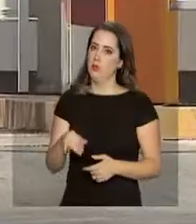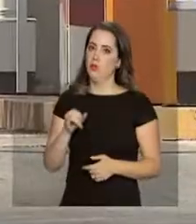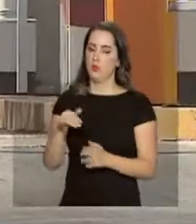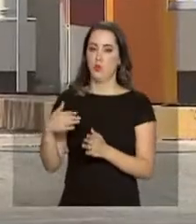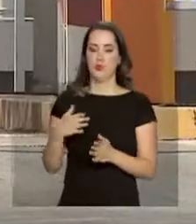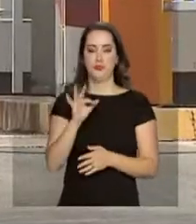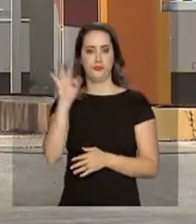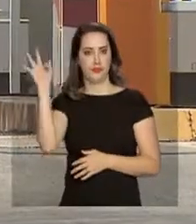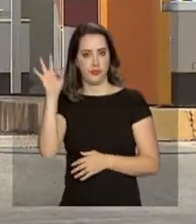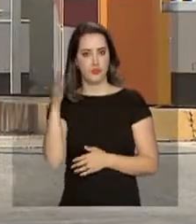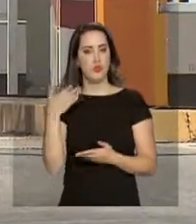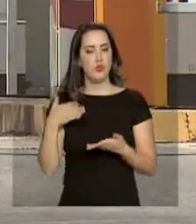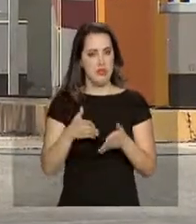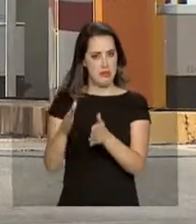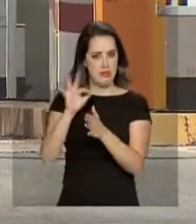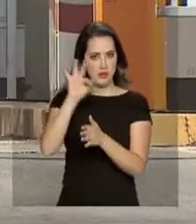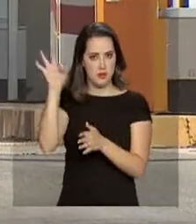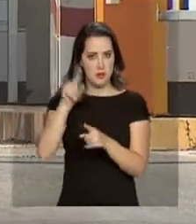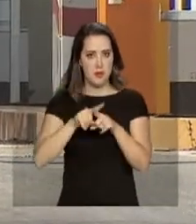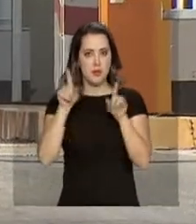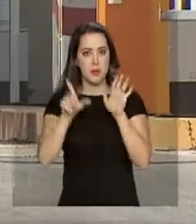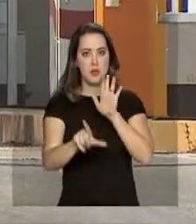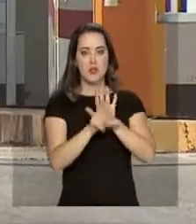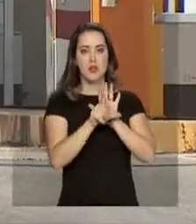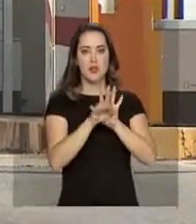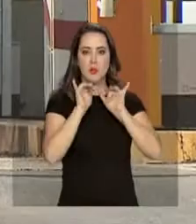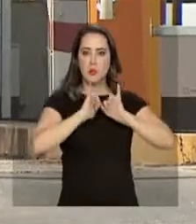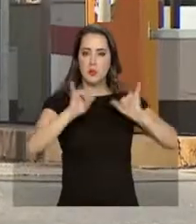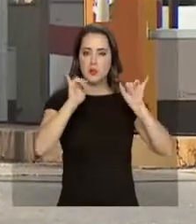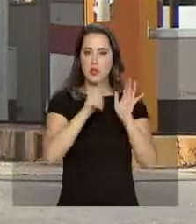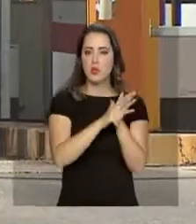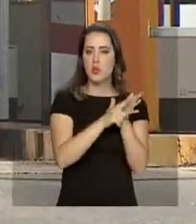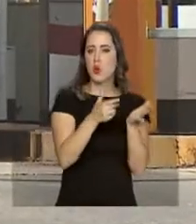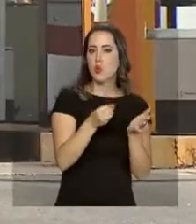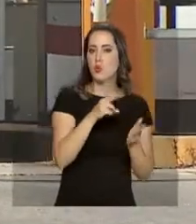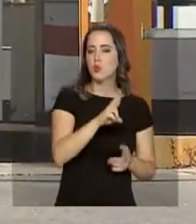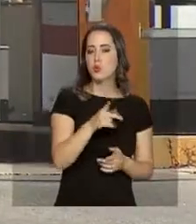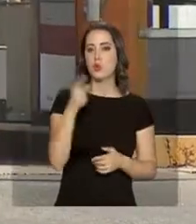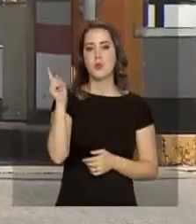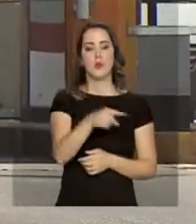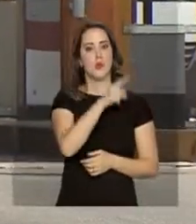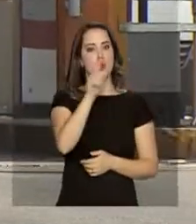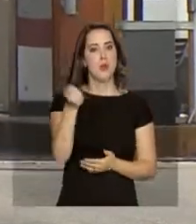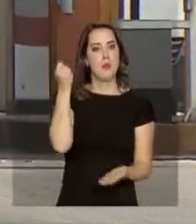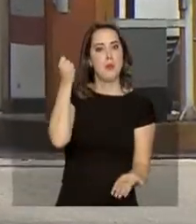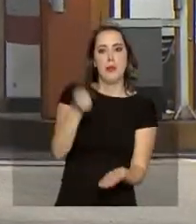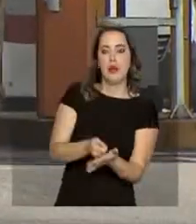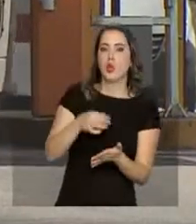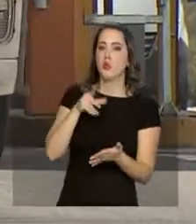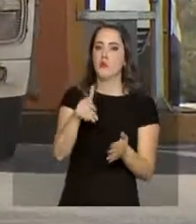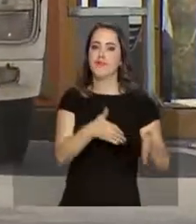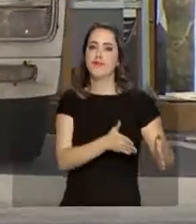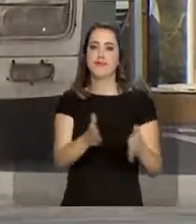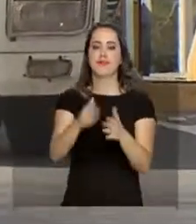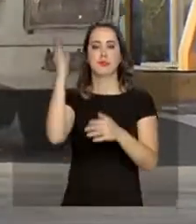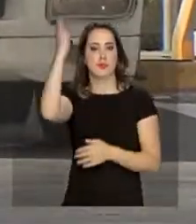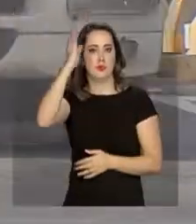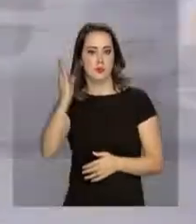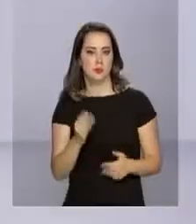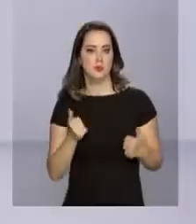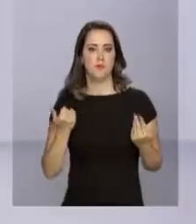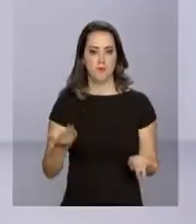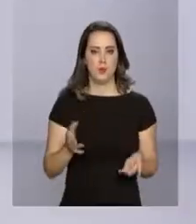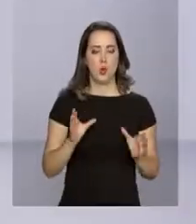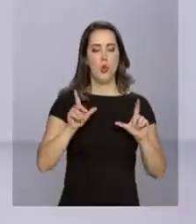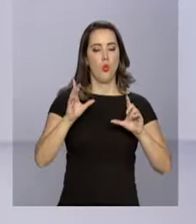federais e uma lei publicada hoje no diário oficial da união proíbe a cobrança em todas as estradas do país